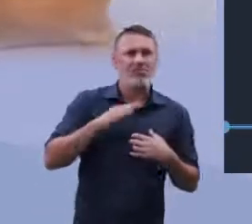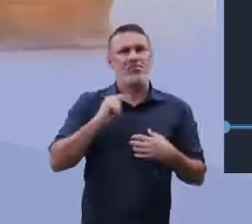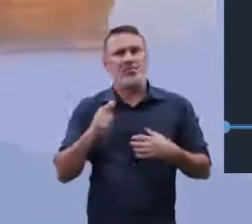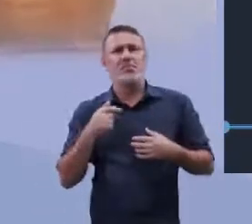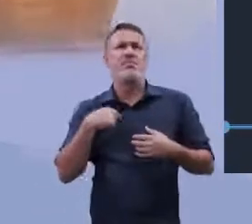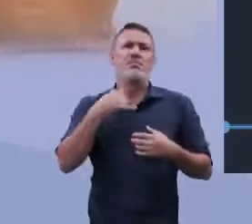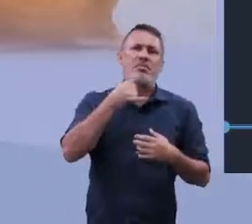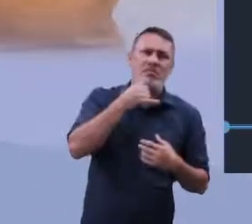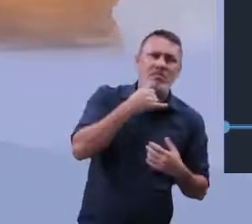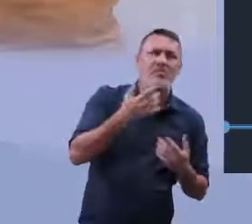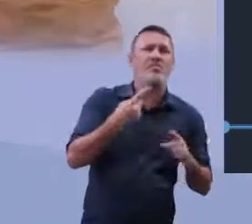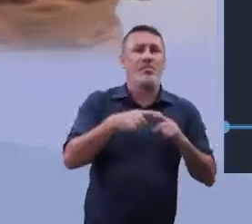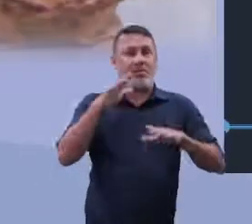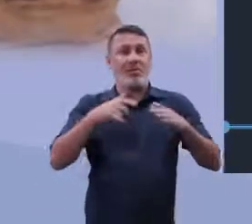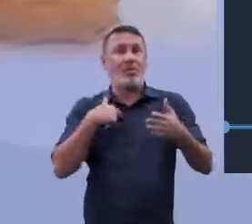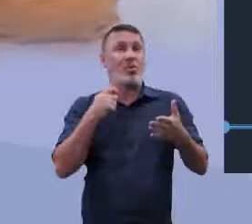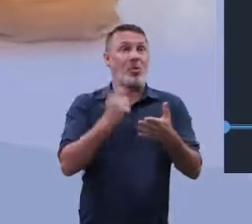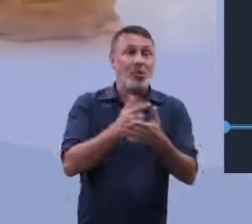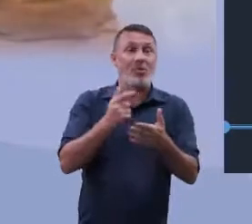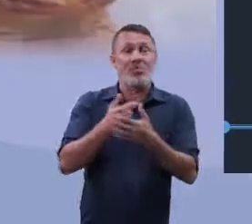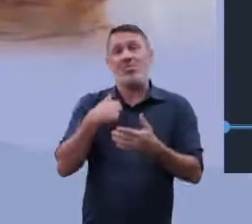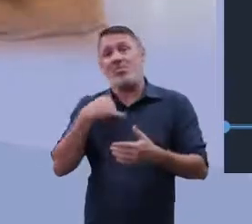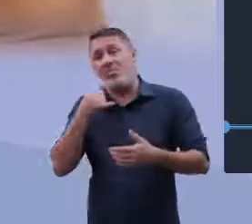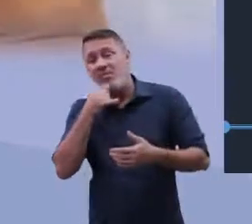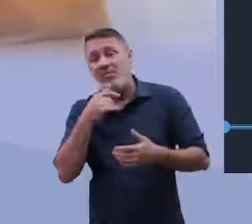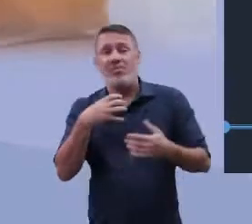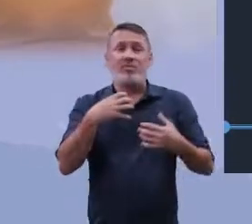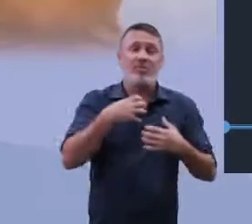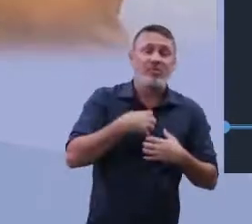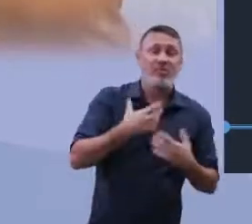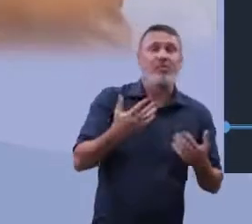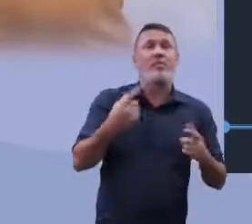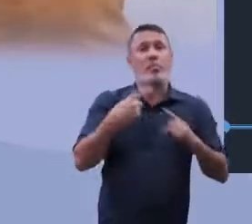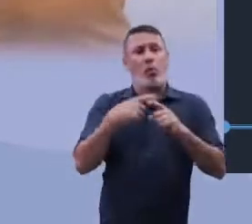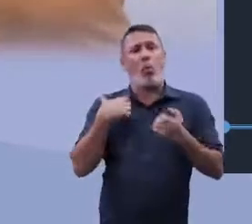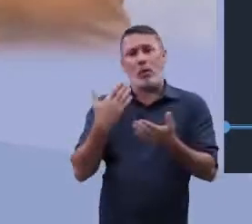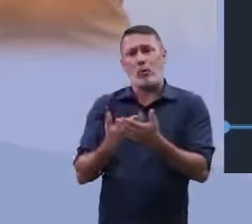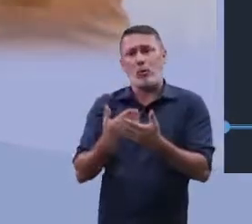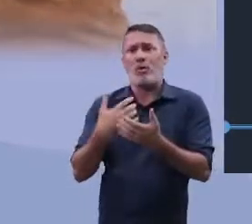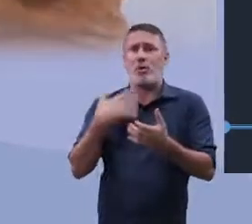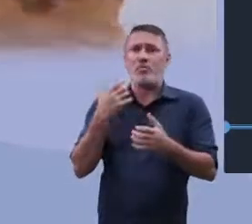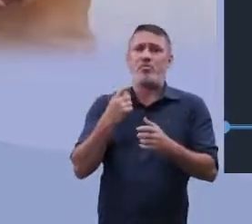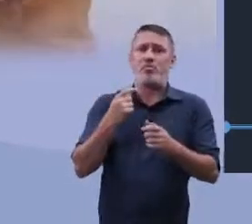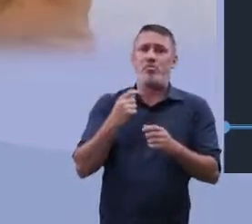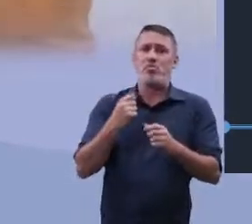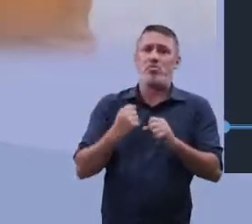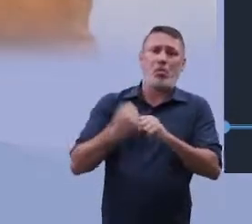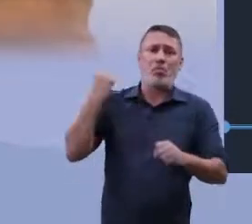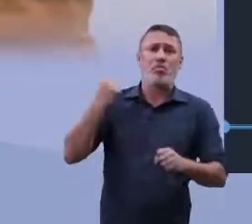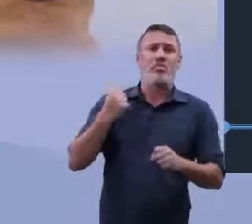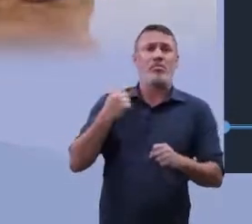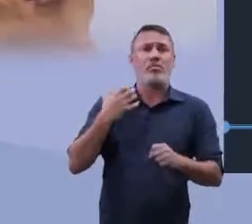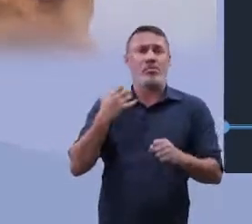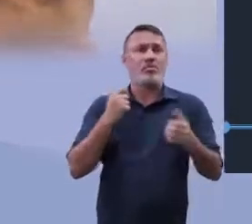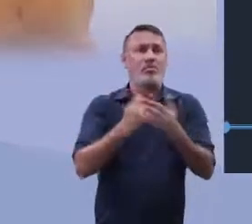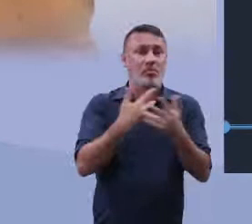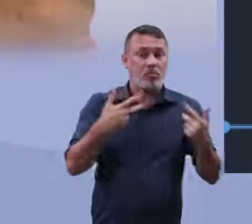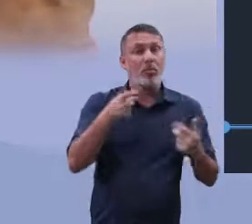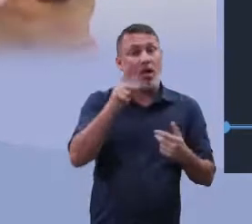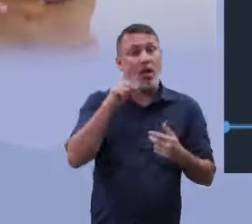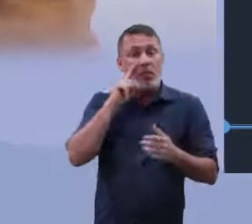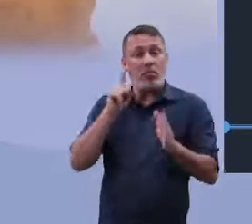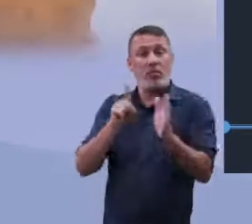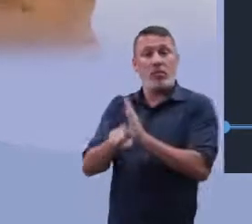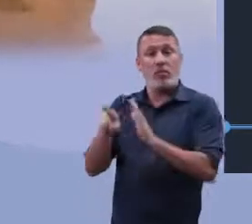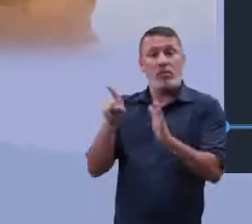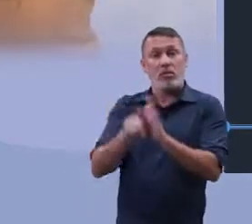sou, né? Eu fico triste por não poder consumir, por não poder ter as coisas, eu quero estudar para ter as coisas. Então, meus queridos, são questionamentos,